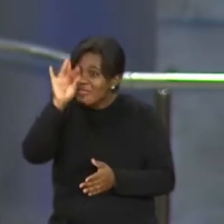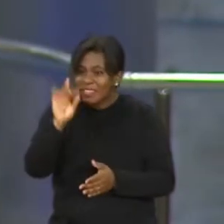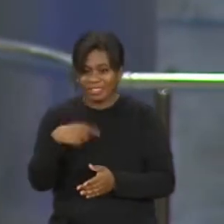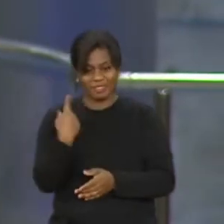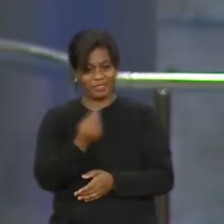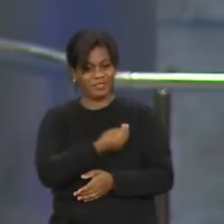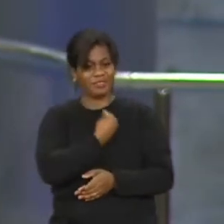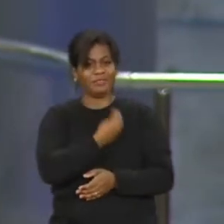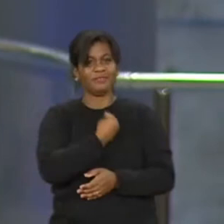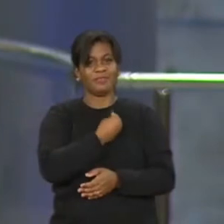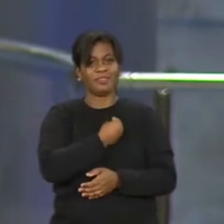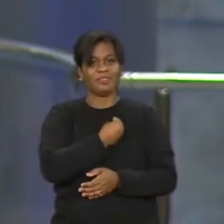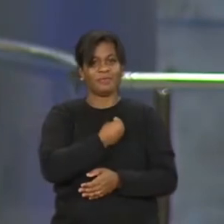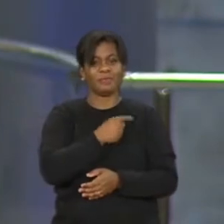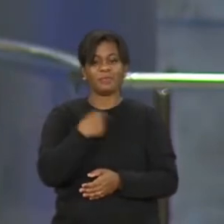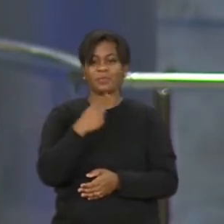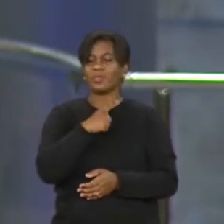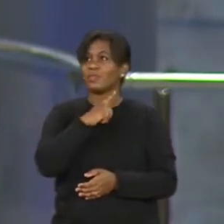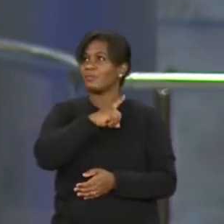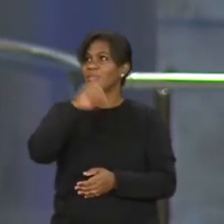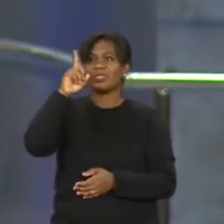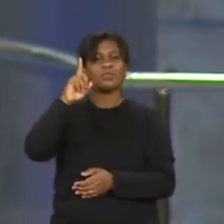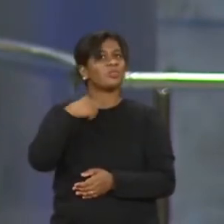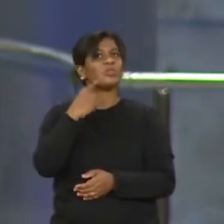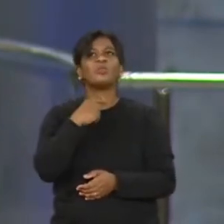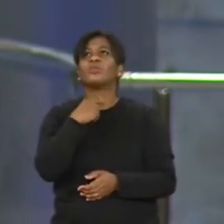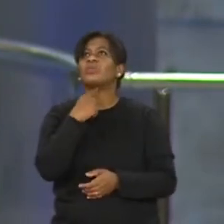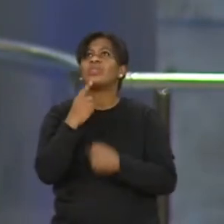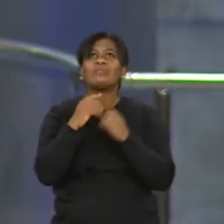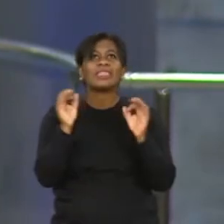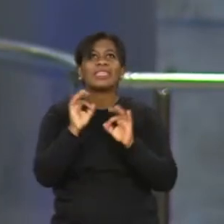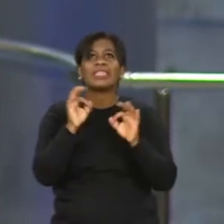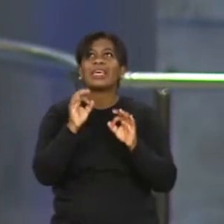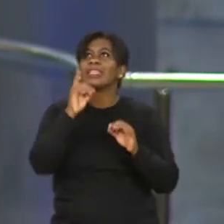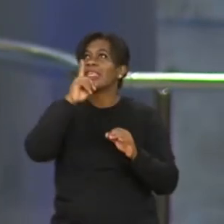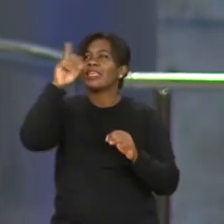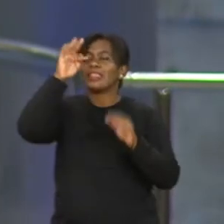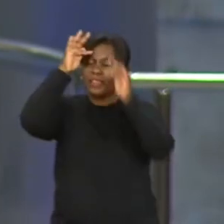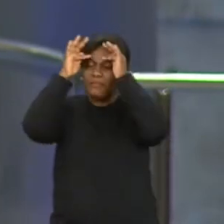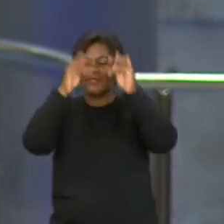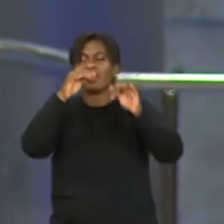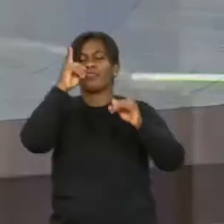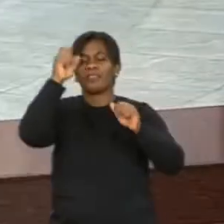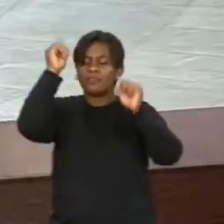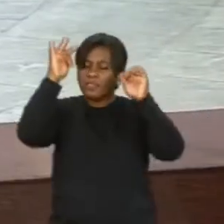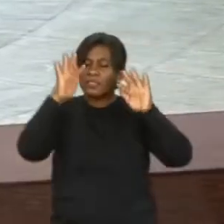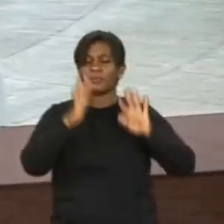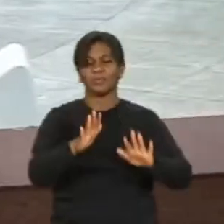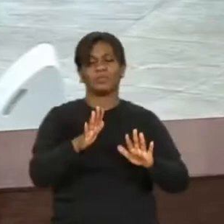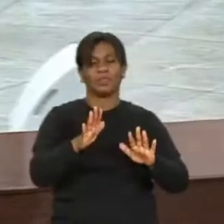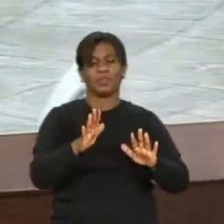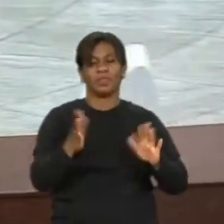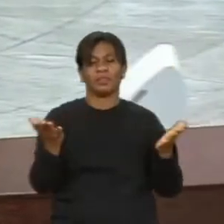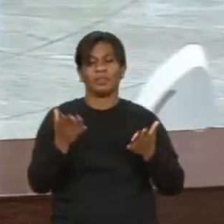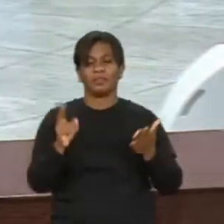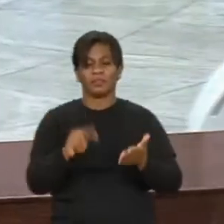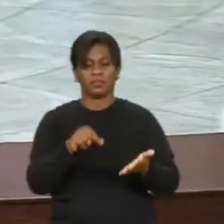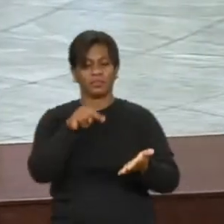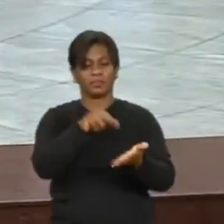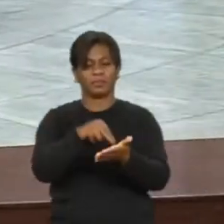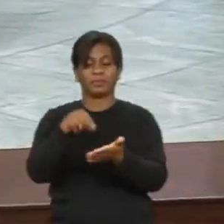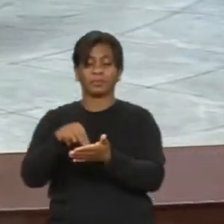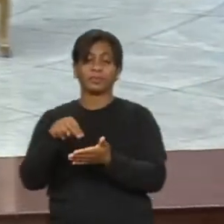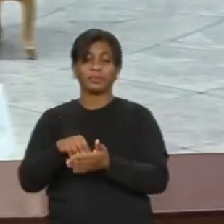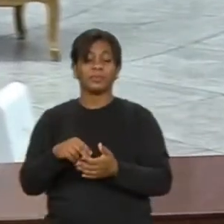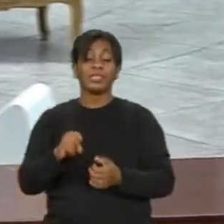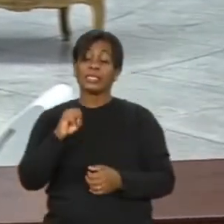acerca dele. Ele é fiel, ele é Deus, ele vai te honrar. Fique em pé no seu lugar. Se